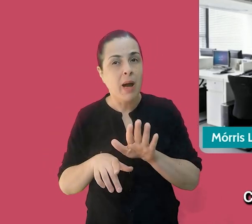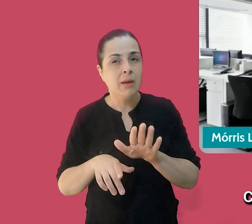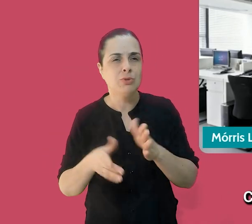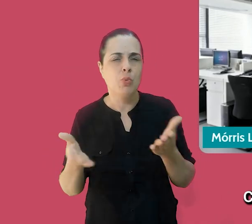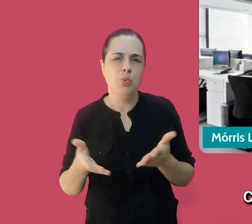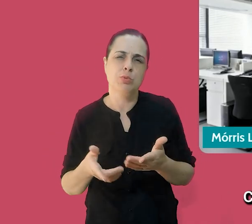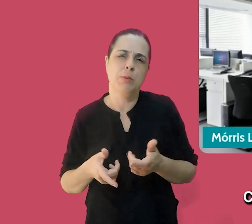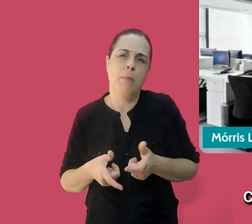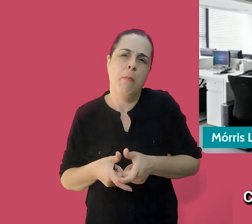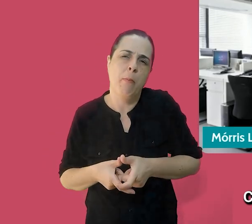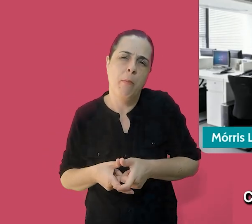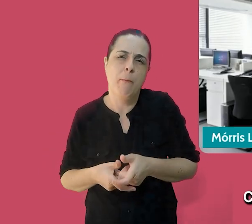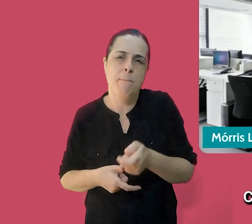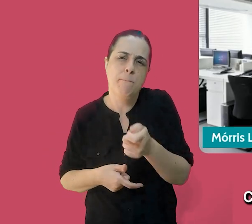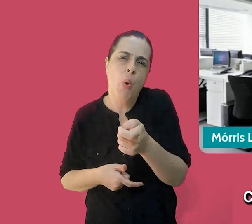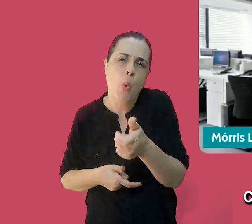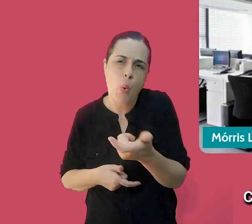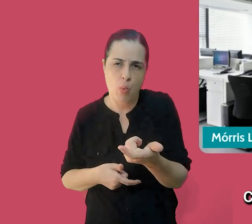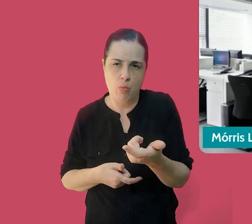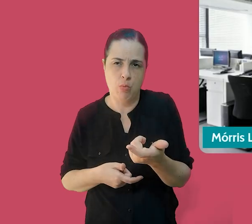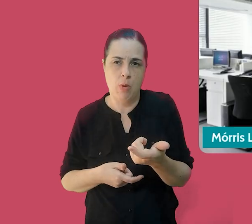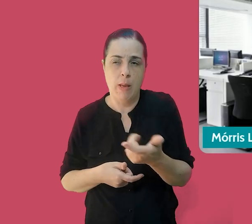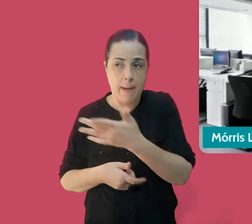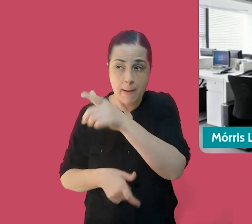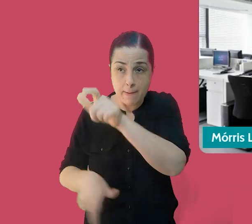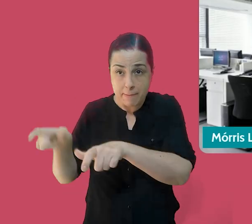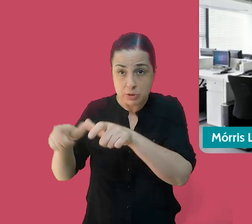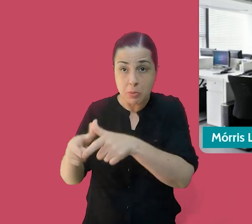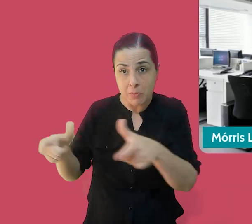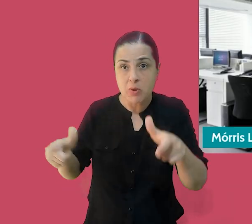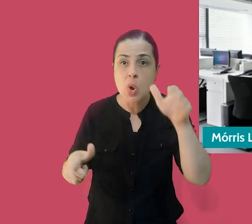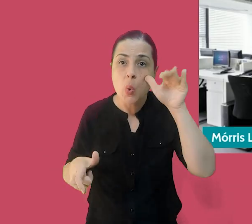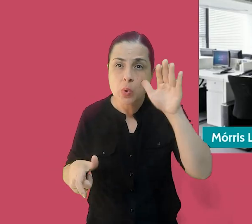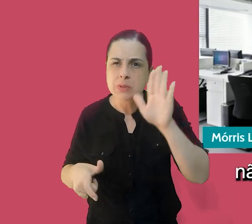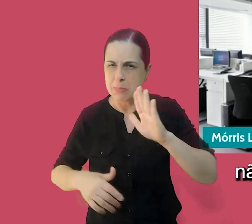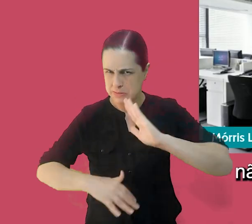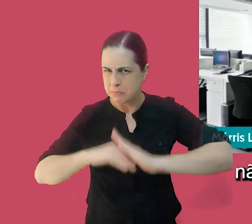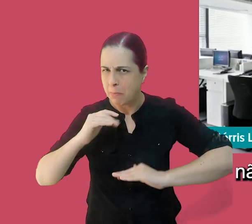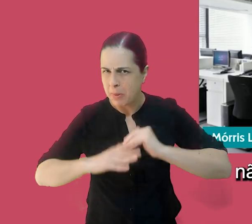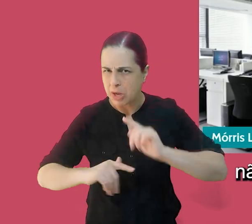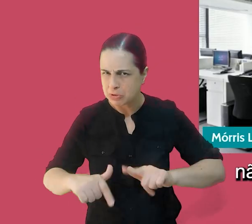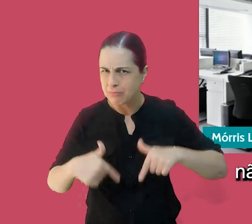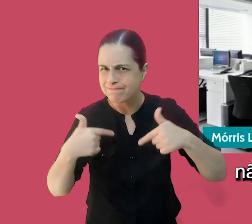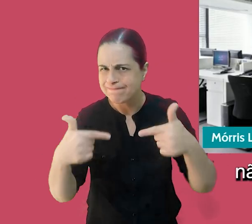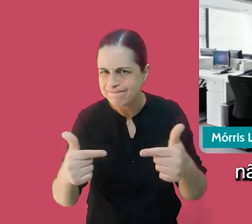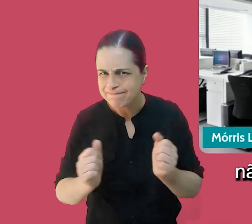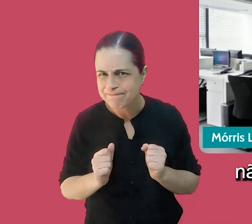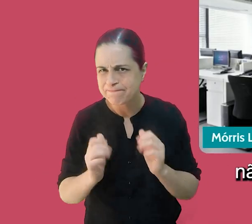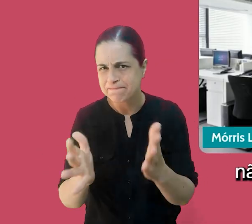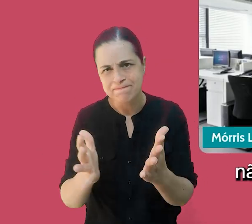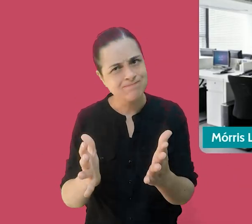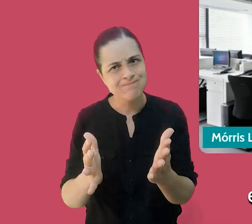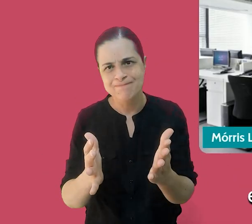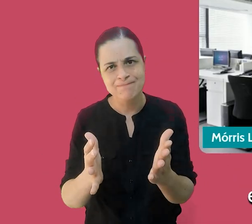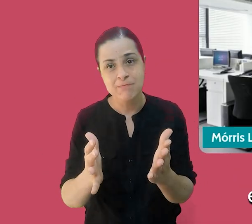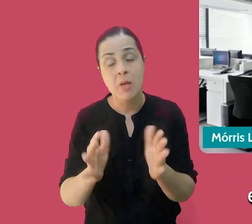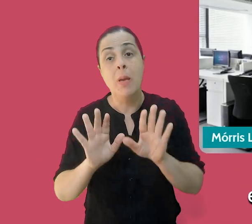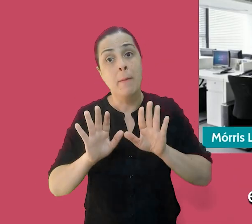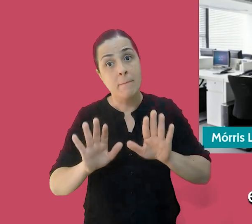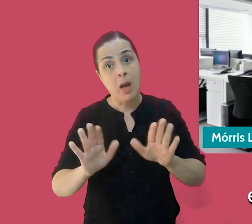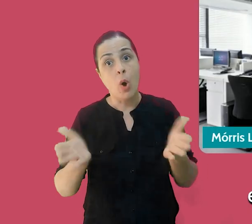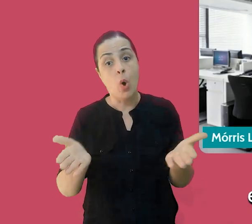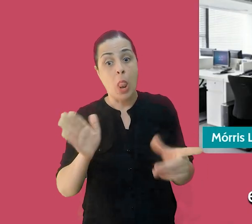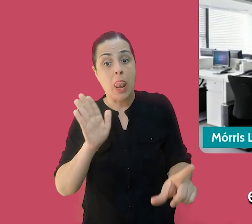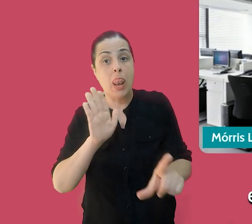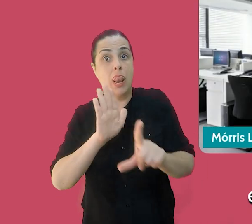incipiente, ainda está muito mais na curiosidade do que na ação. A gente sabe que não só não existe legislação sobre isso, mas dificilmente